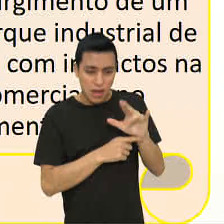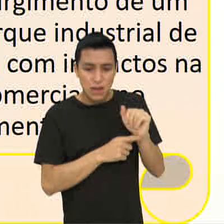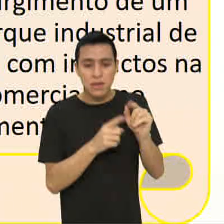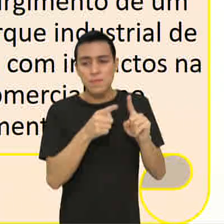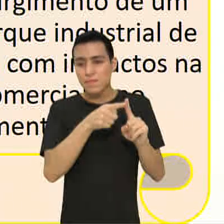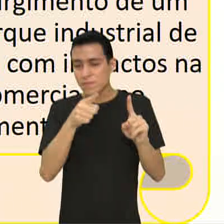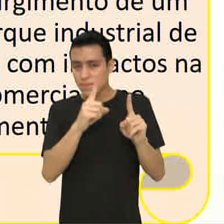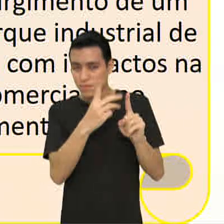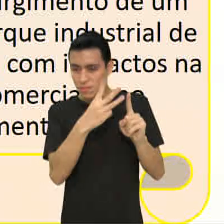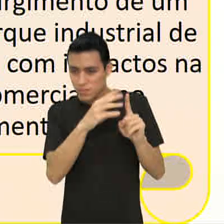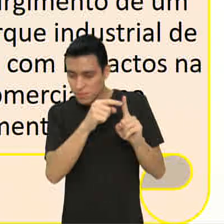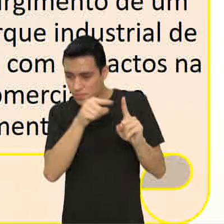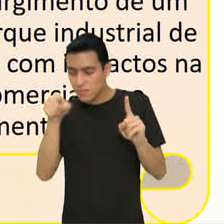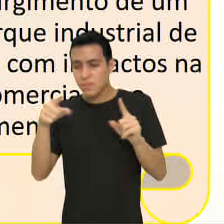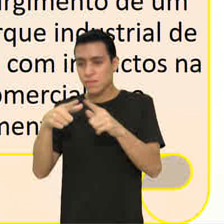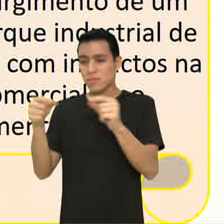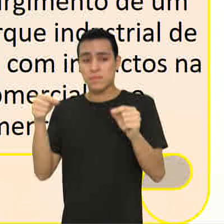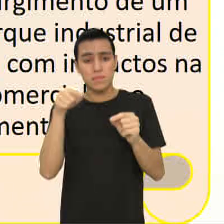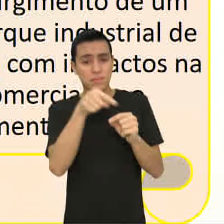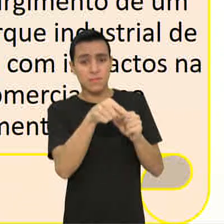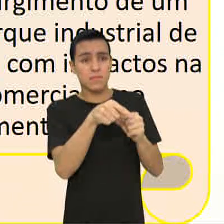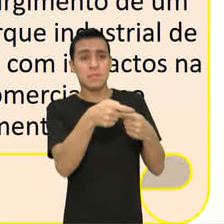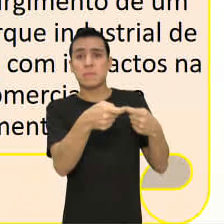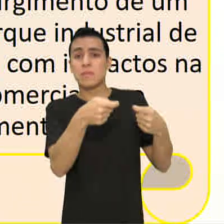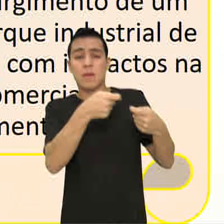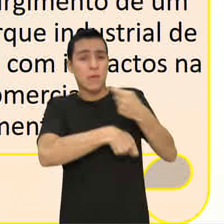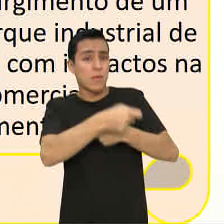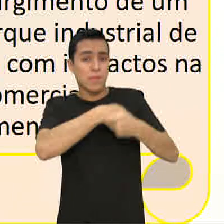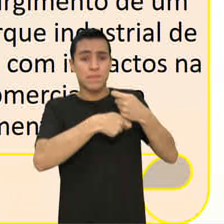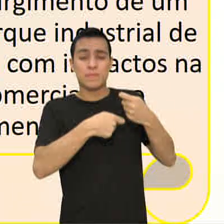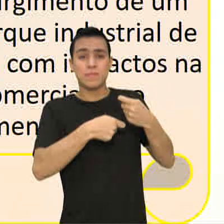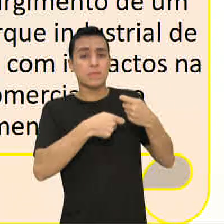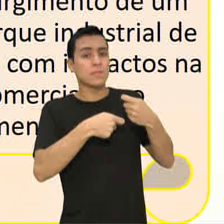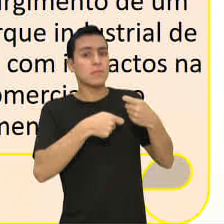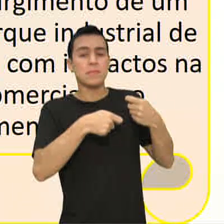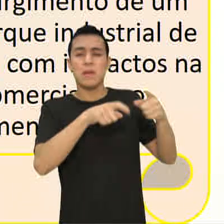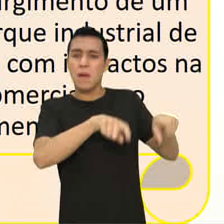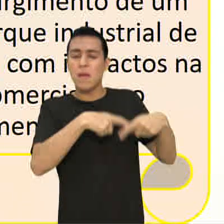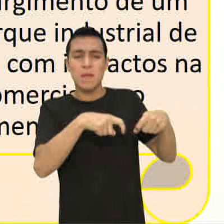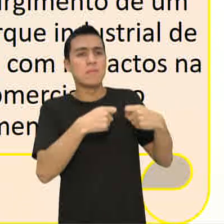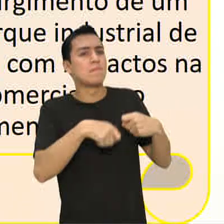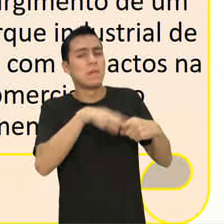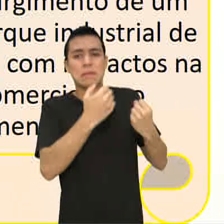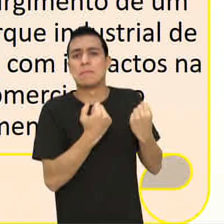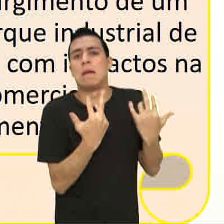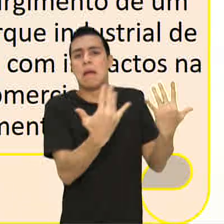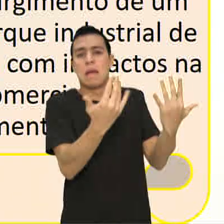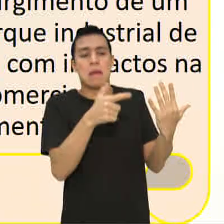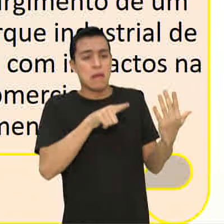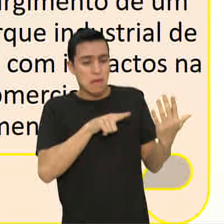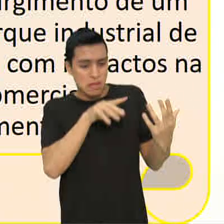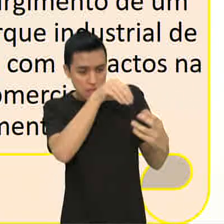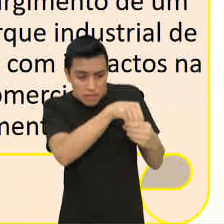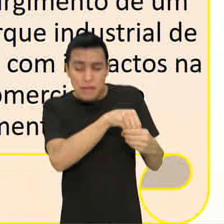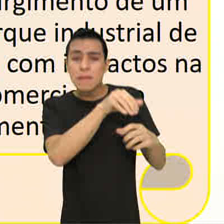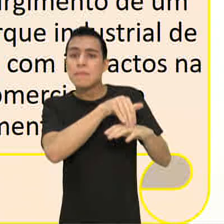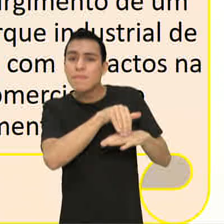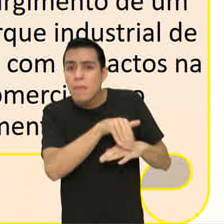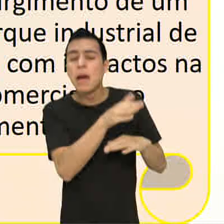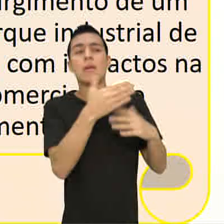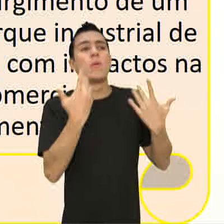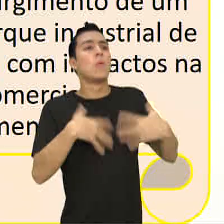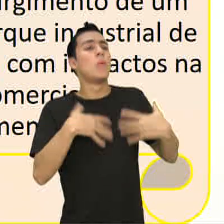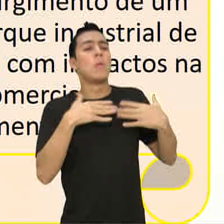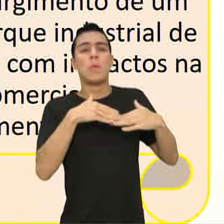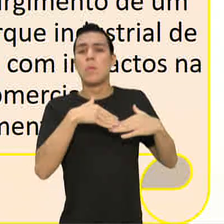Brasília, é dona da maior economia agrícola do Brasil. Esconde uma riqueza potencialmente ainda maior.